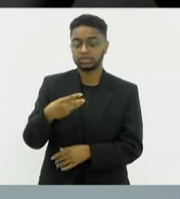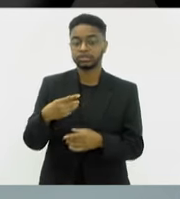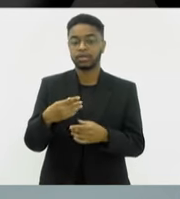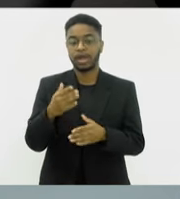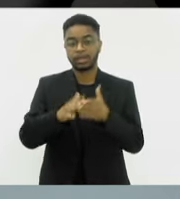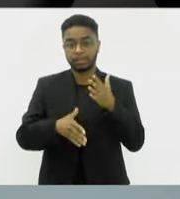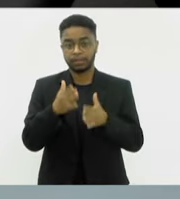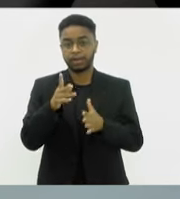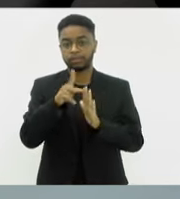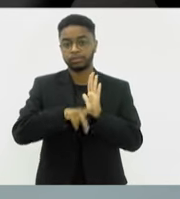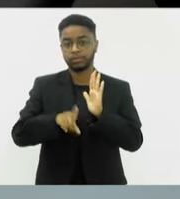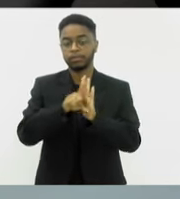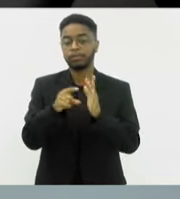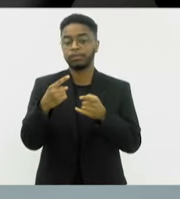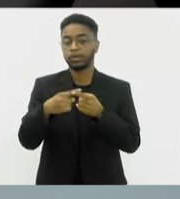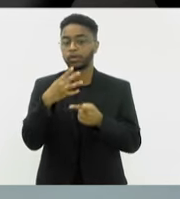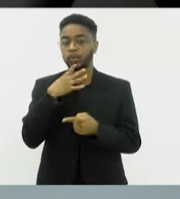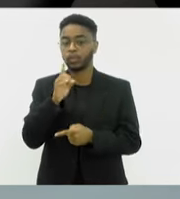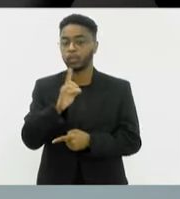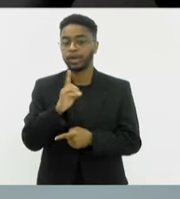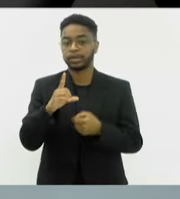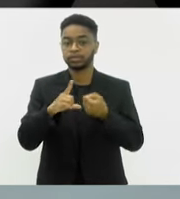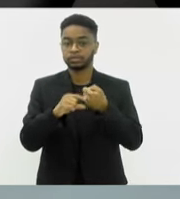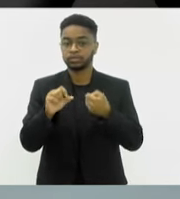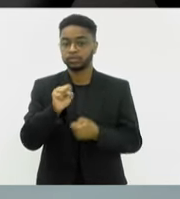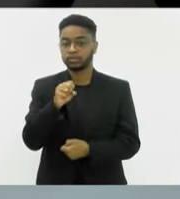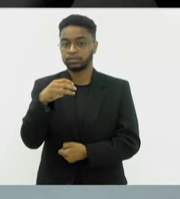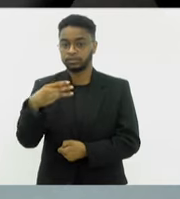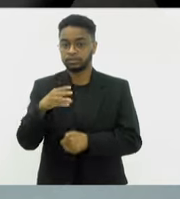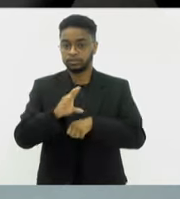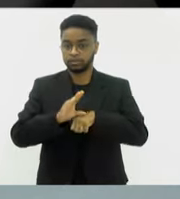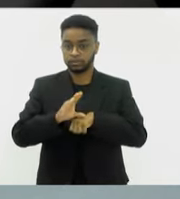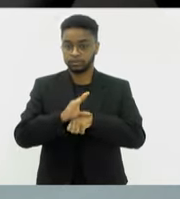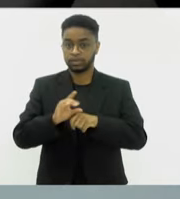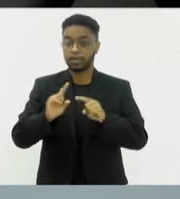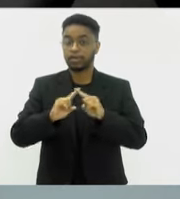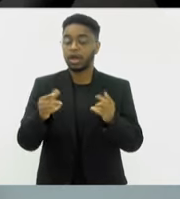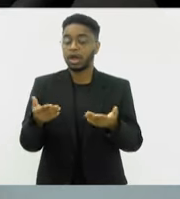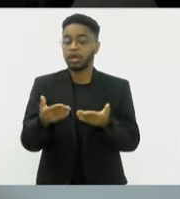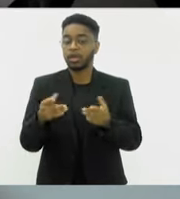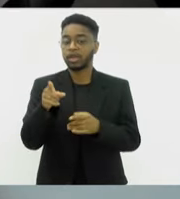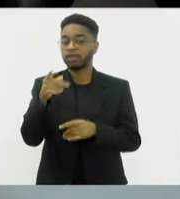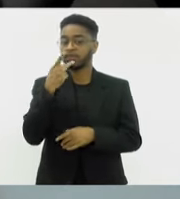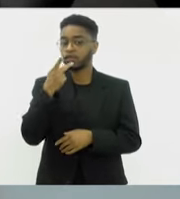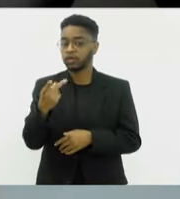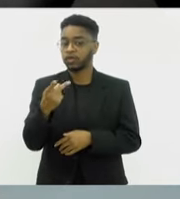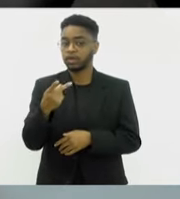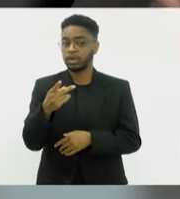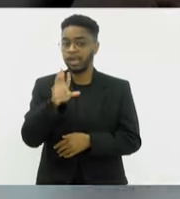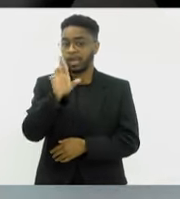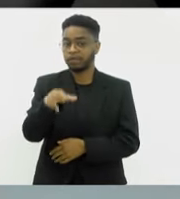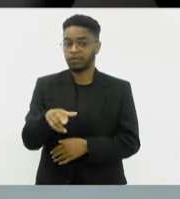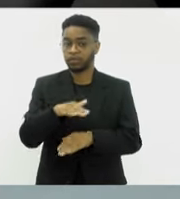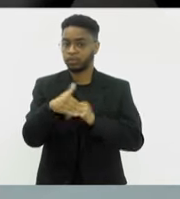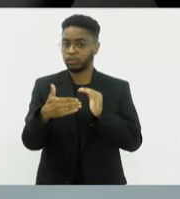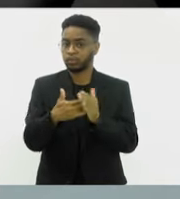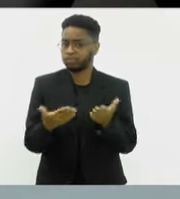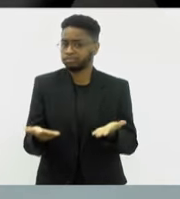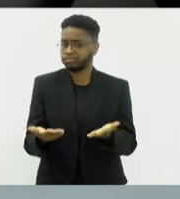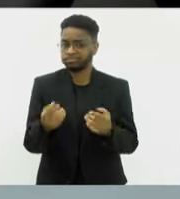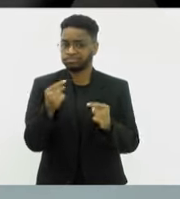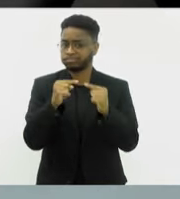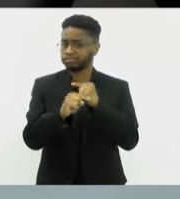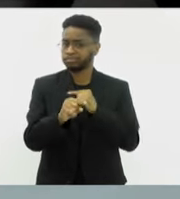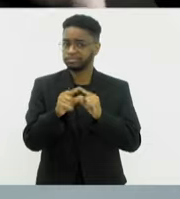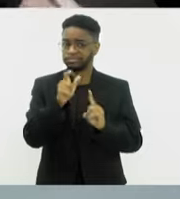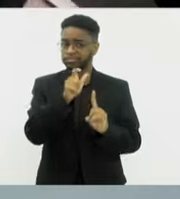83 da Constituição. Mas, quando eu chego aqui, disse que o pessoal pediu rejeição de tudo. Não foi o que a